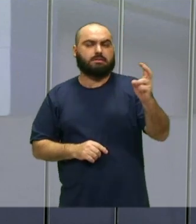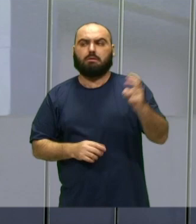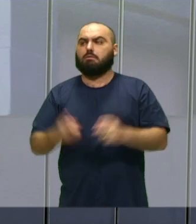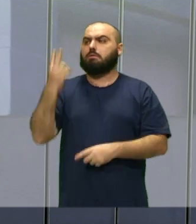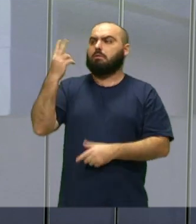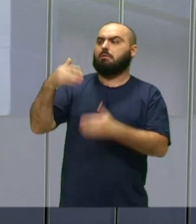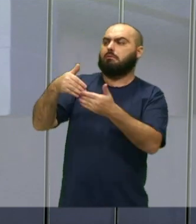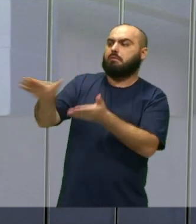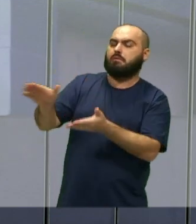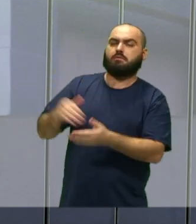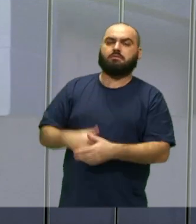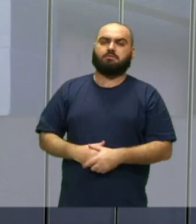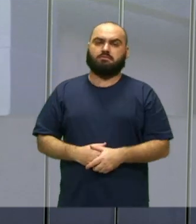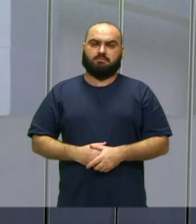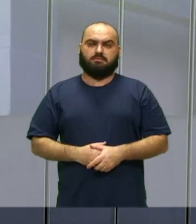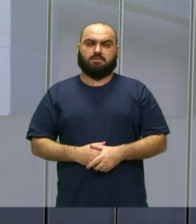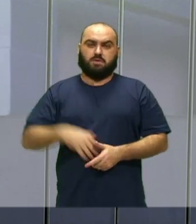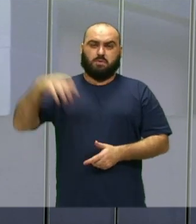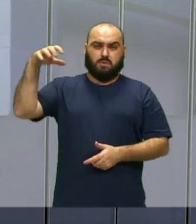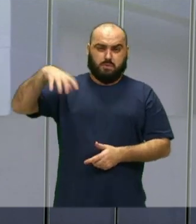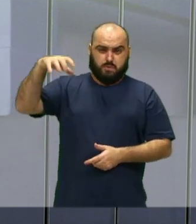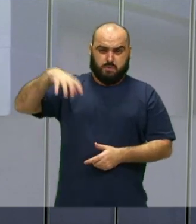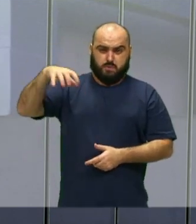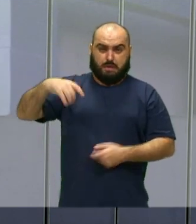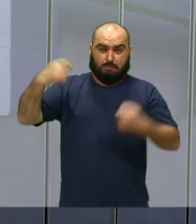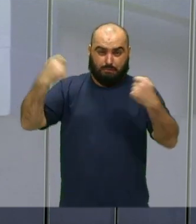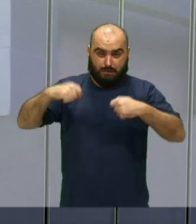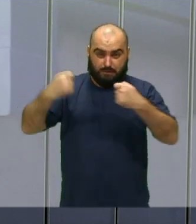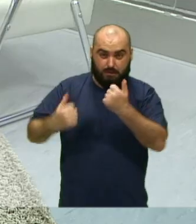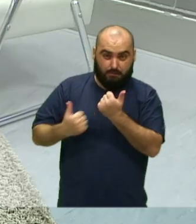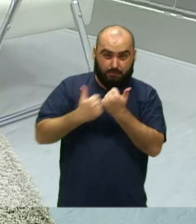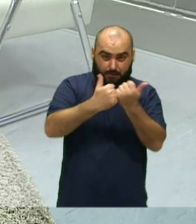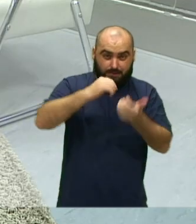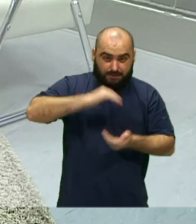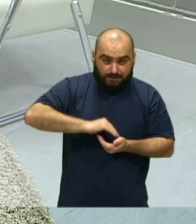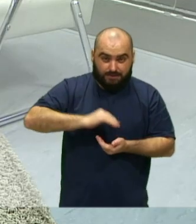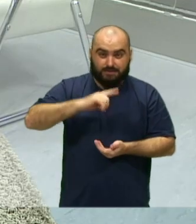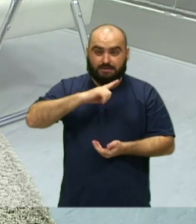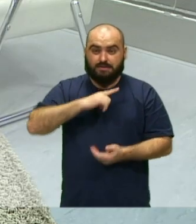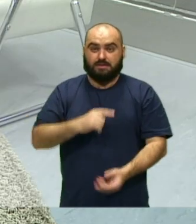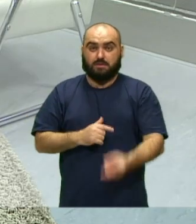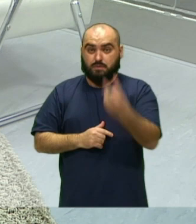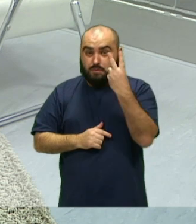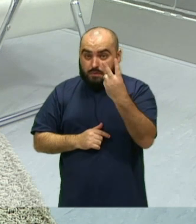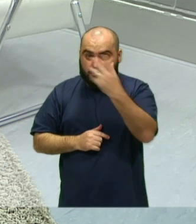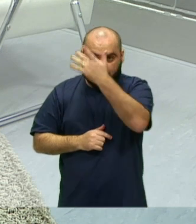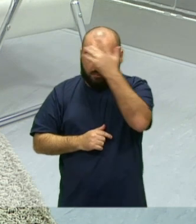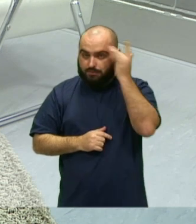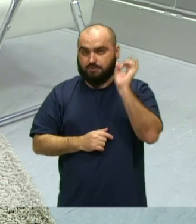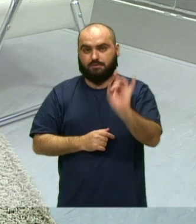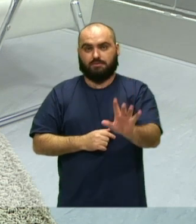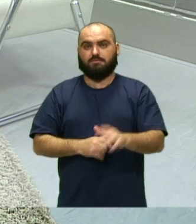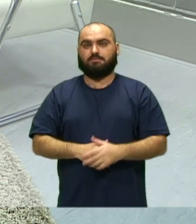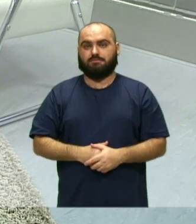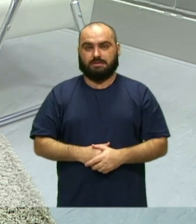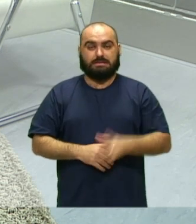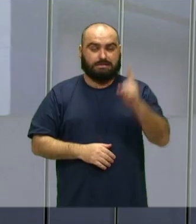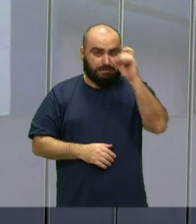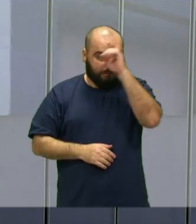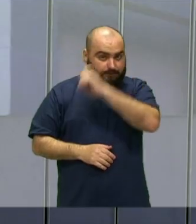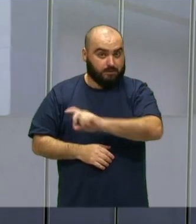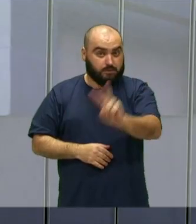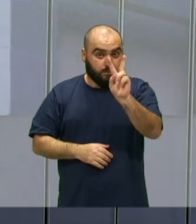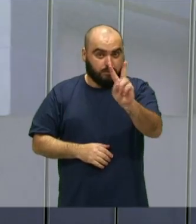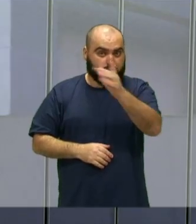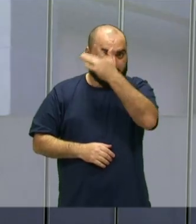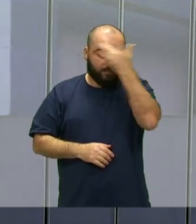das contas, na última chuva que a gente precisou de um apoio do aparato da Defesa Civil, nós tínhamos 2 pessoas lá. Então fica muito complicado.